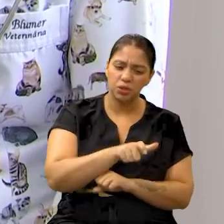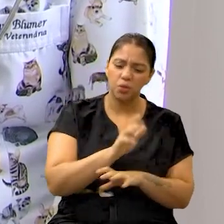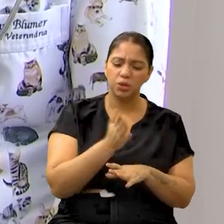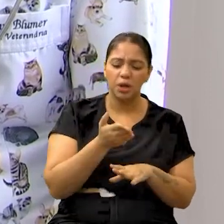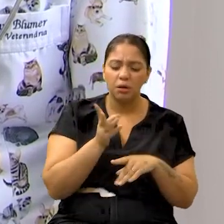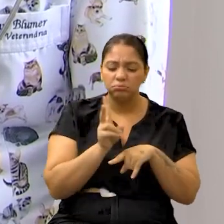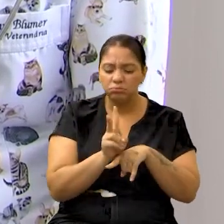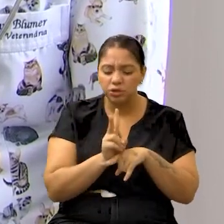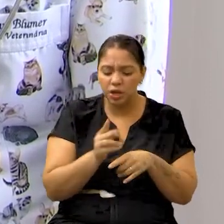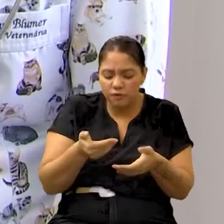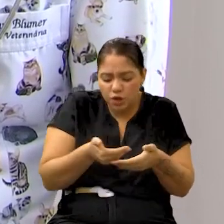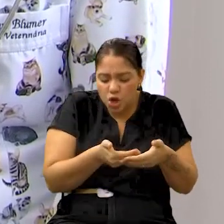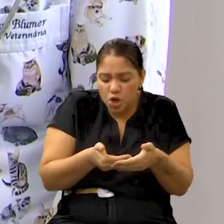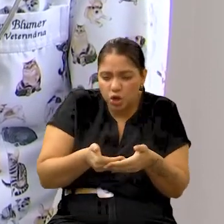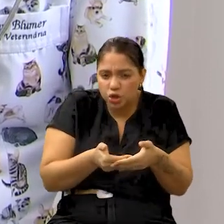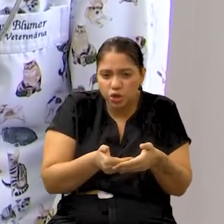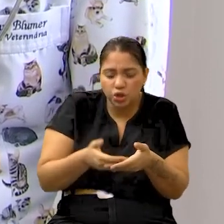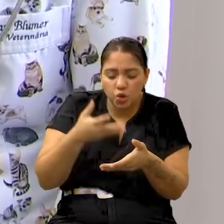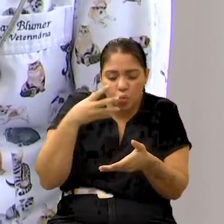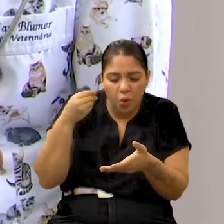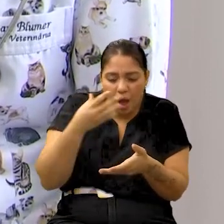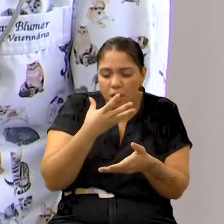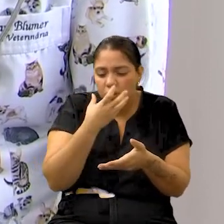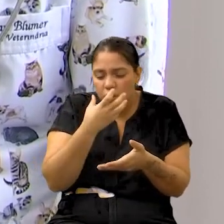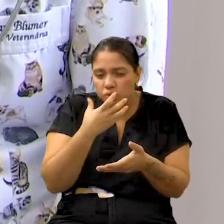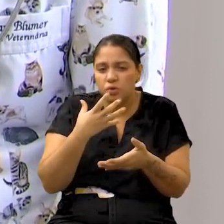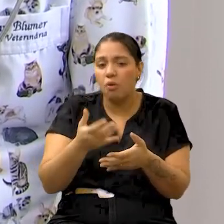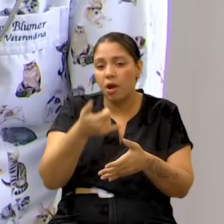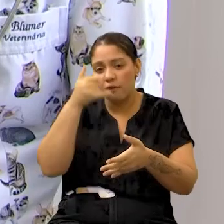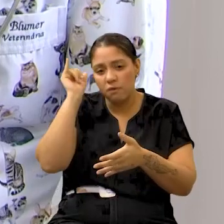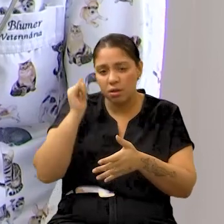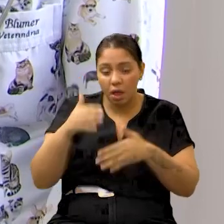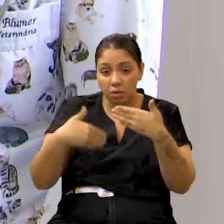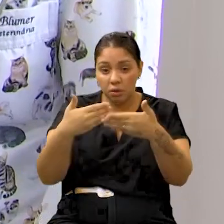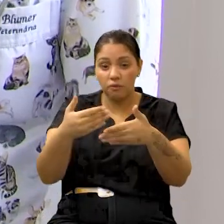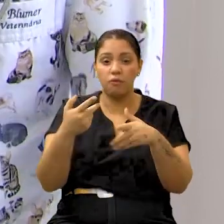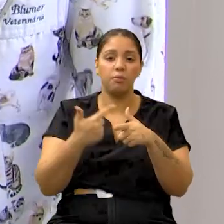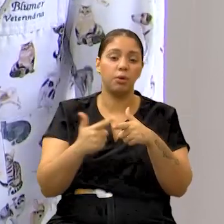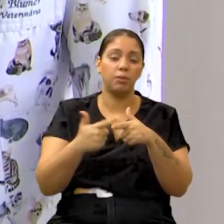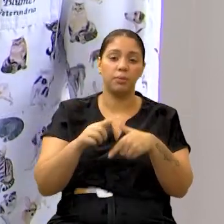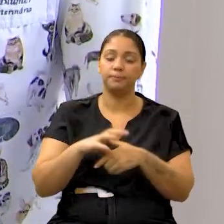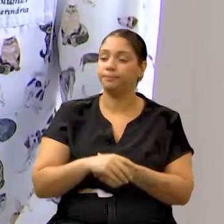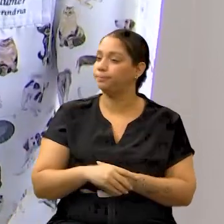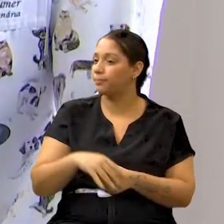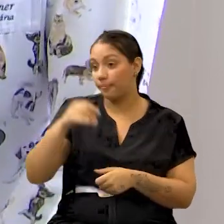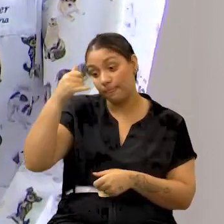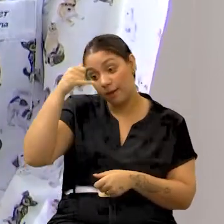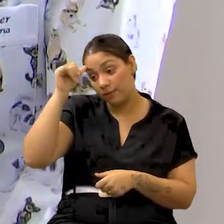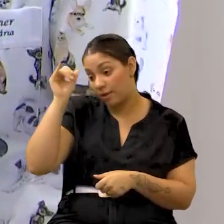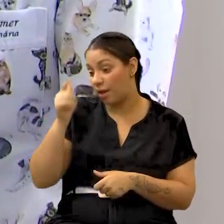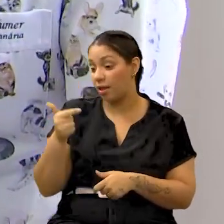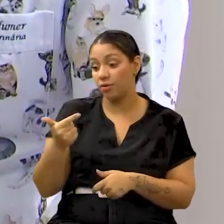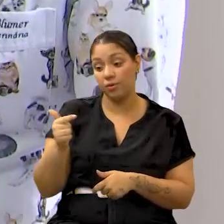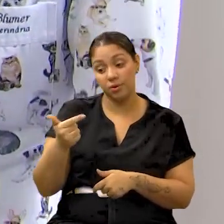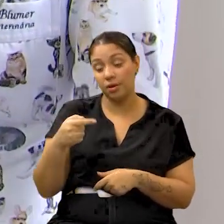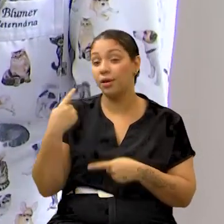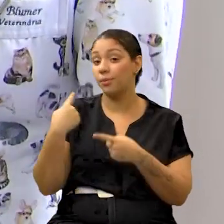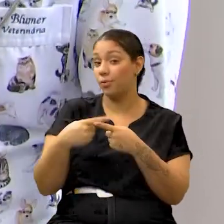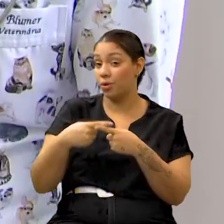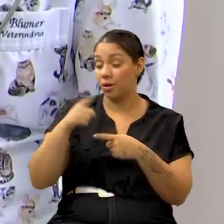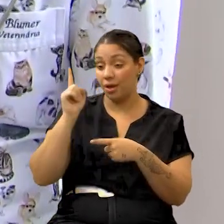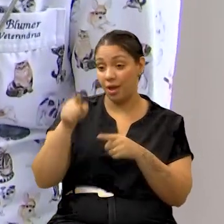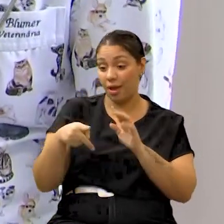possa fazer desde a infância, desde o filhotinho ali, para que não venha desenvolver esse tipo de problema? Evitar não, porque